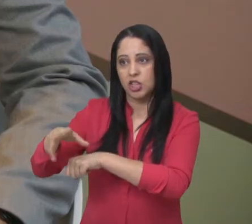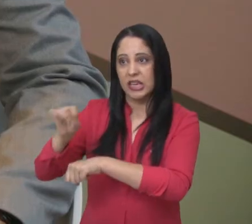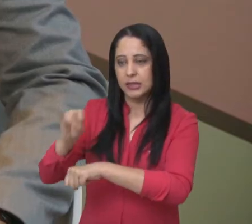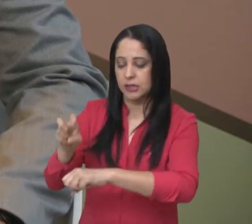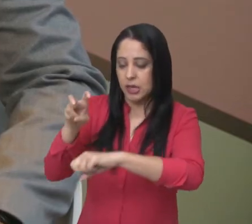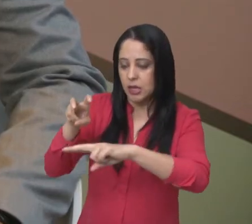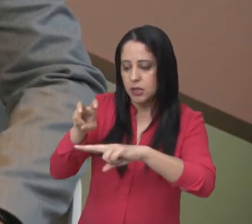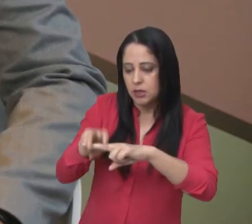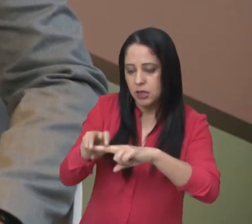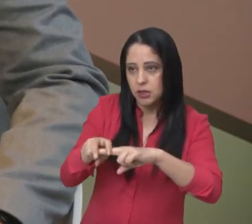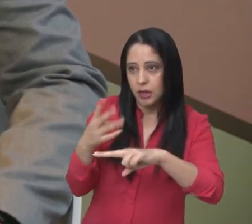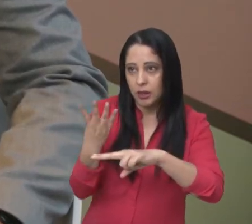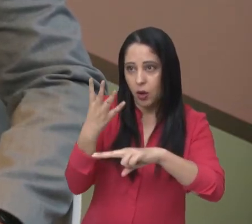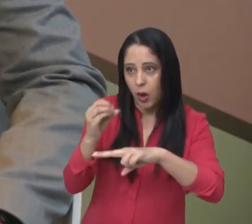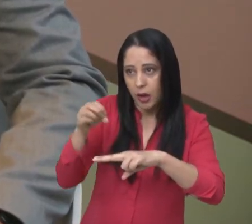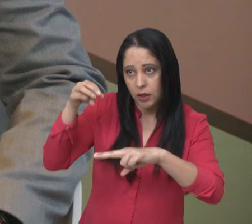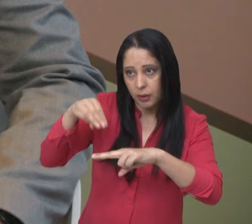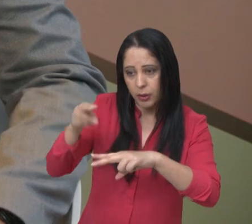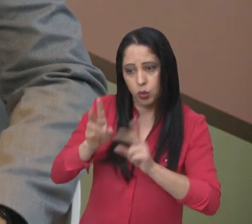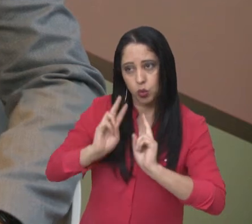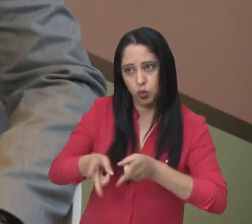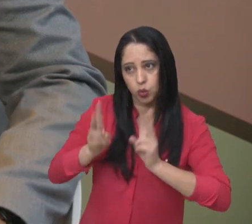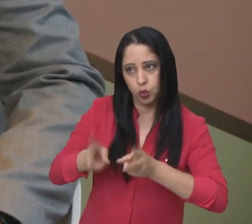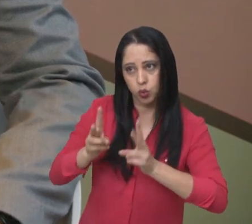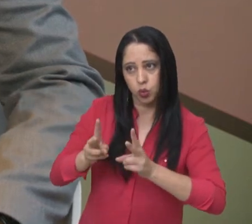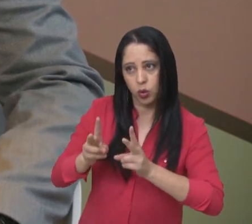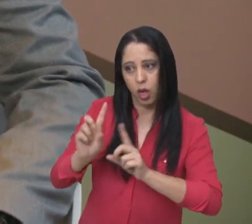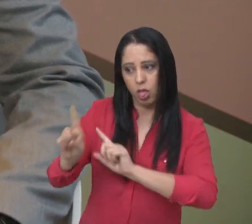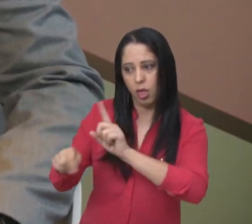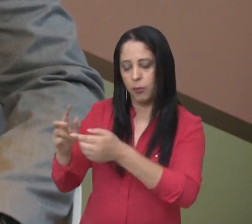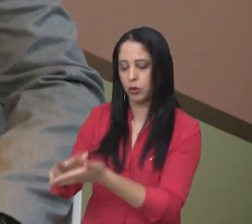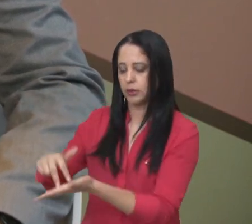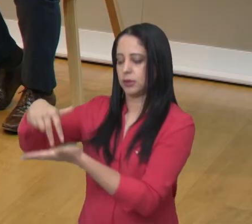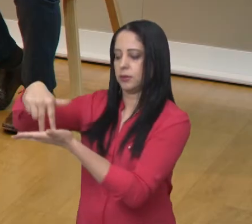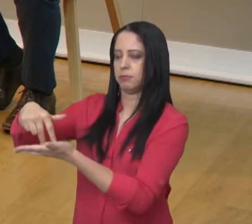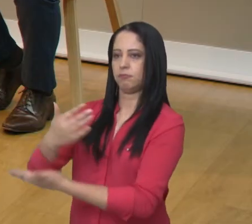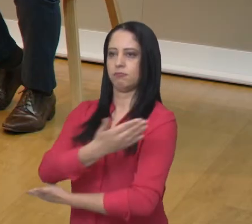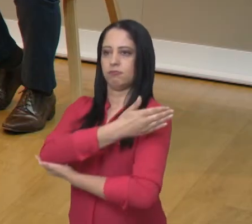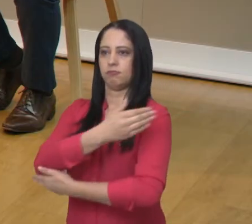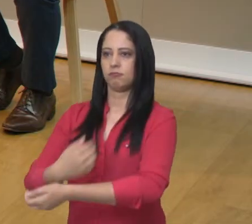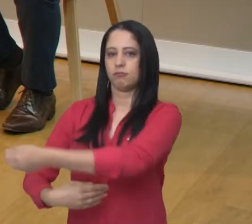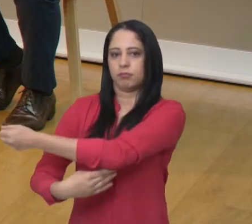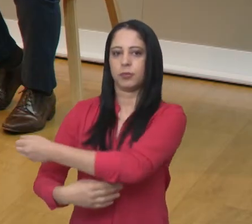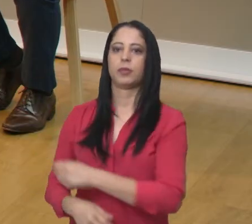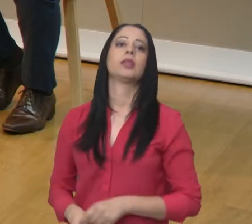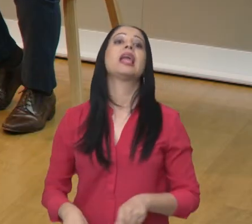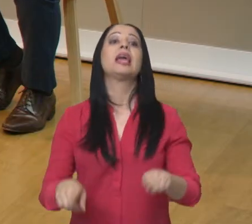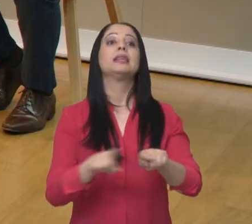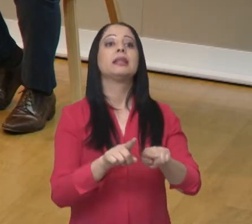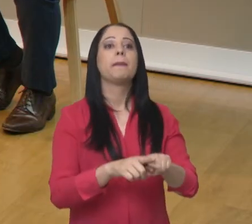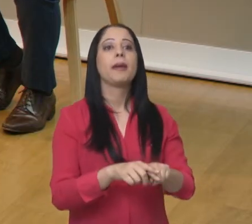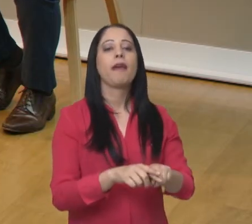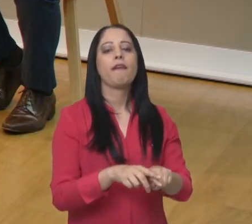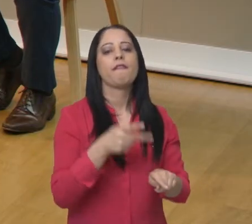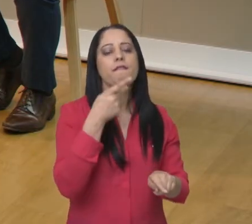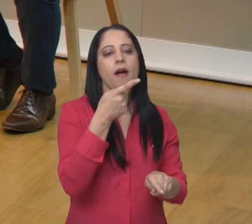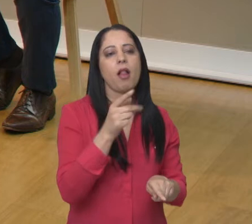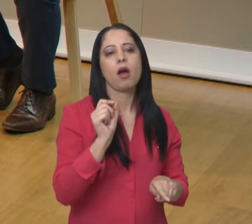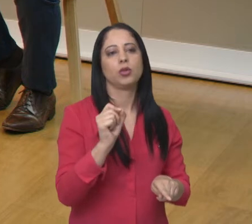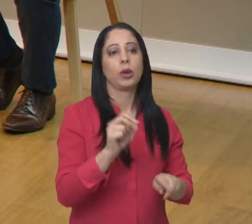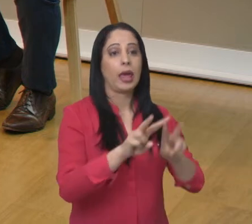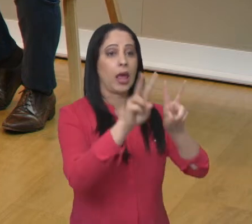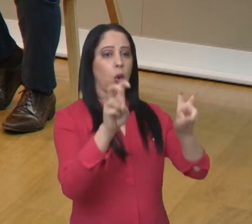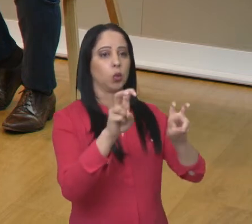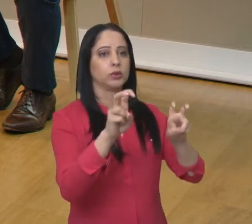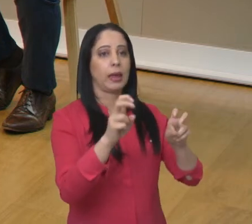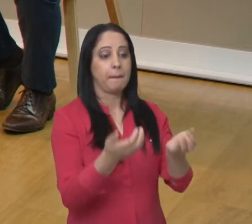pouquinho a coluna, dar uma andada para soltar um pouquinho a musculatura das costas. Ótimo. E nós falamos sobre o peso das mochilas, não só para as crianças, né?